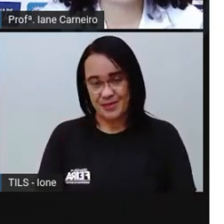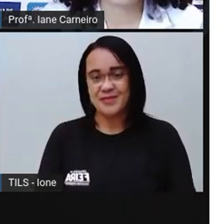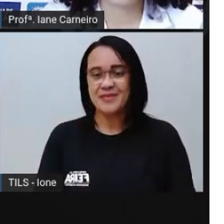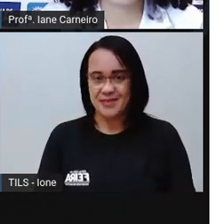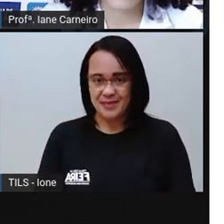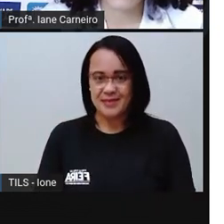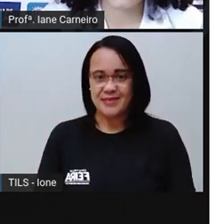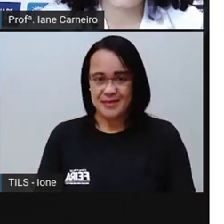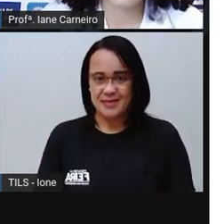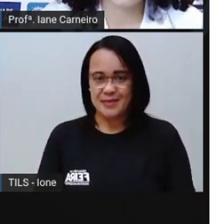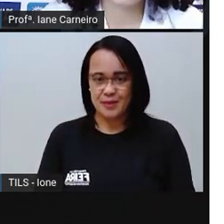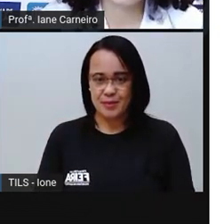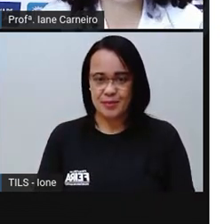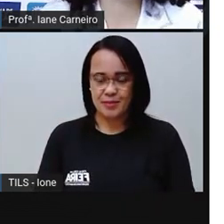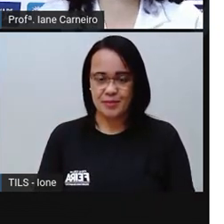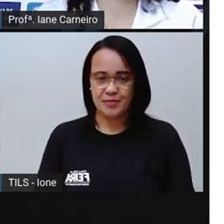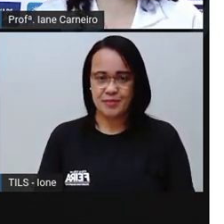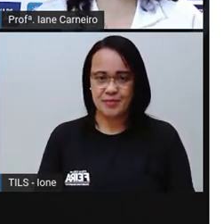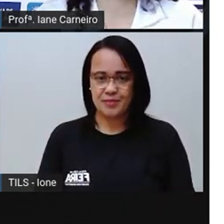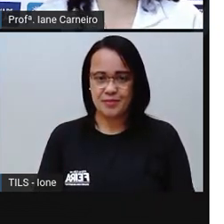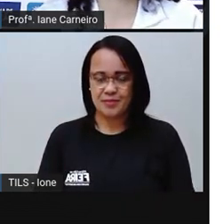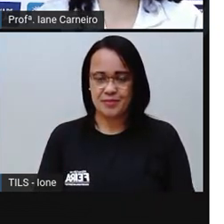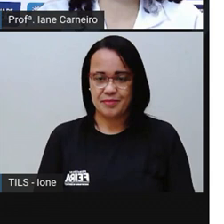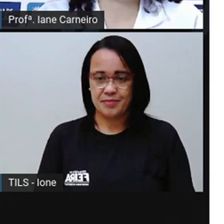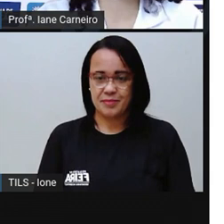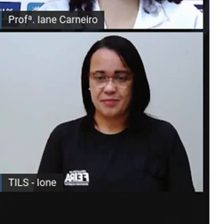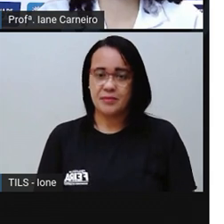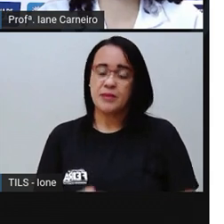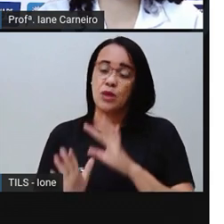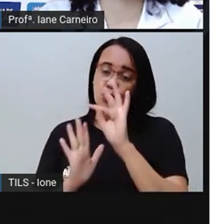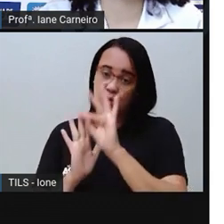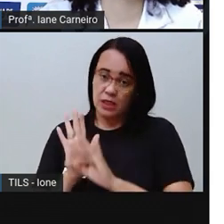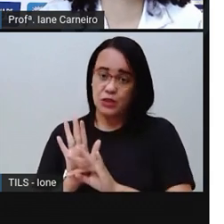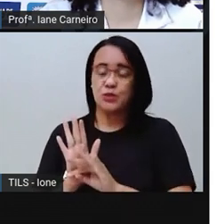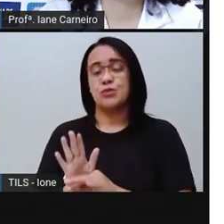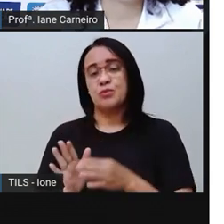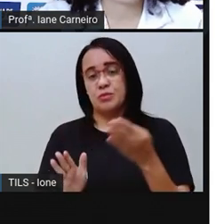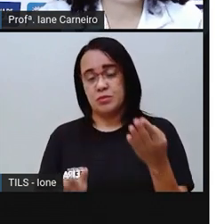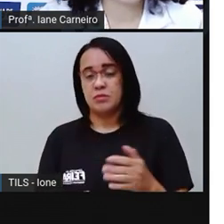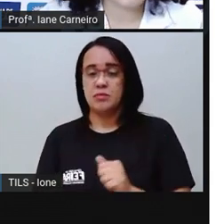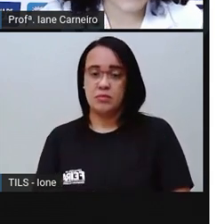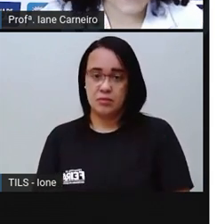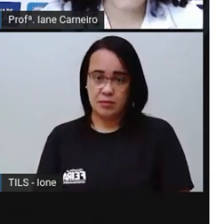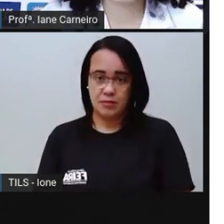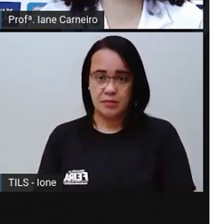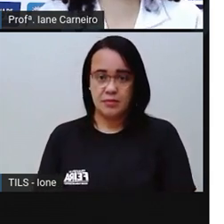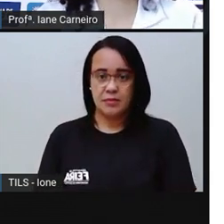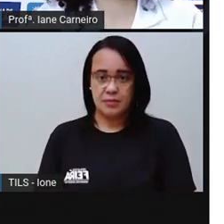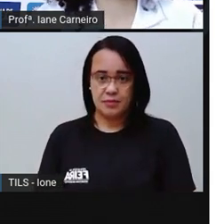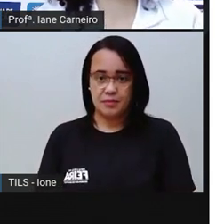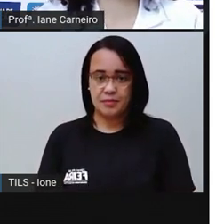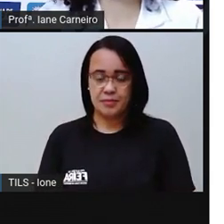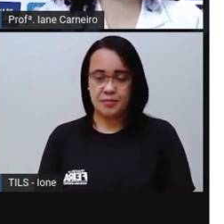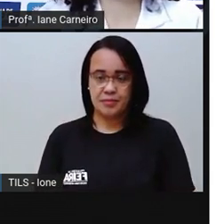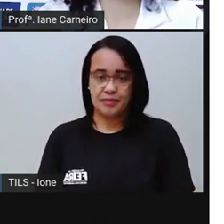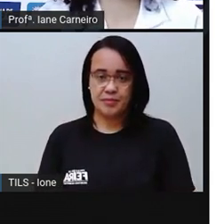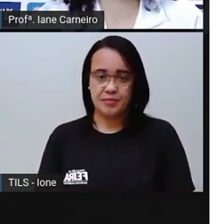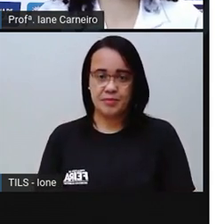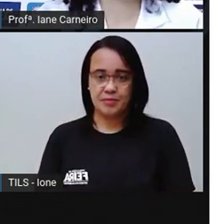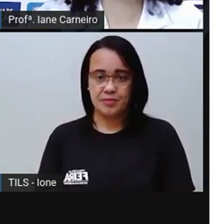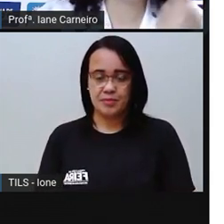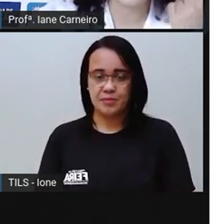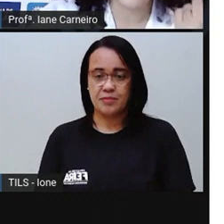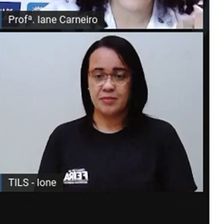doleta. Deixa eu botar a canetinha para ajudar vocês verem, ó. A doleta. A doleta, le petit,